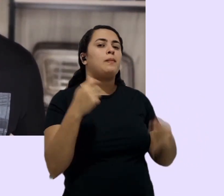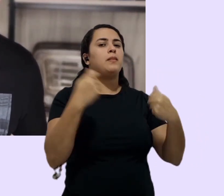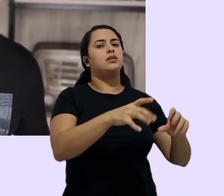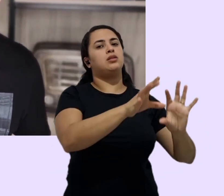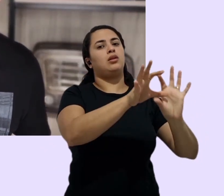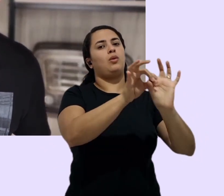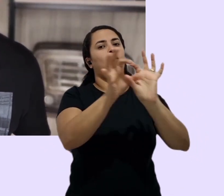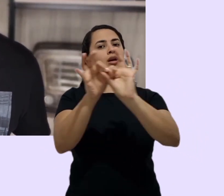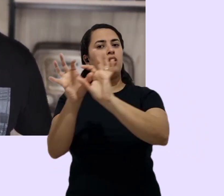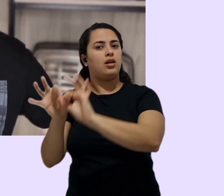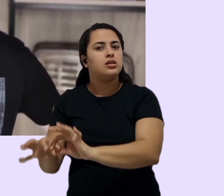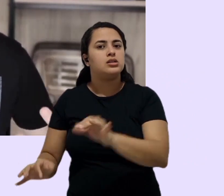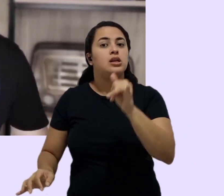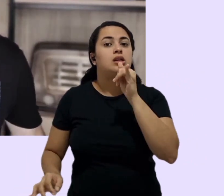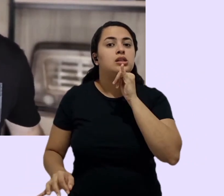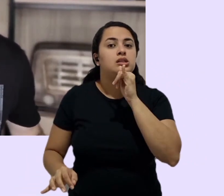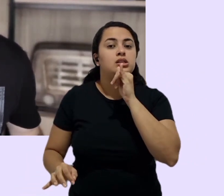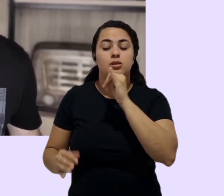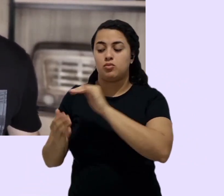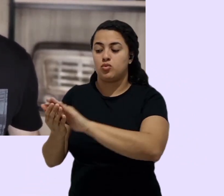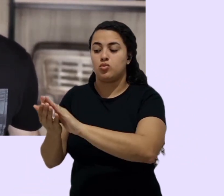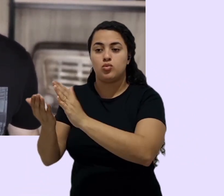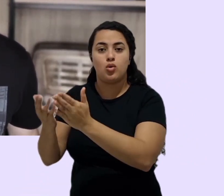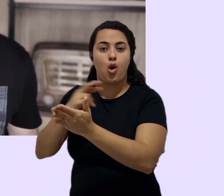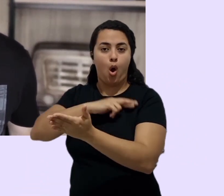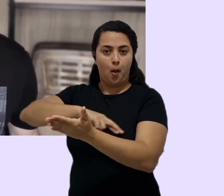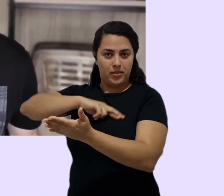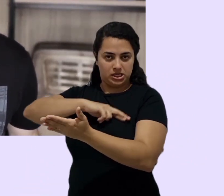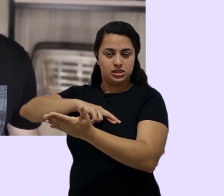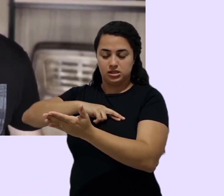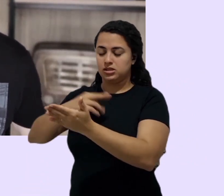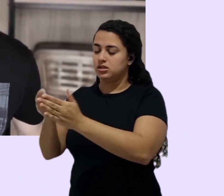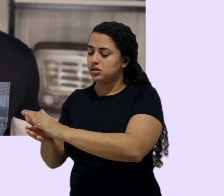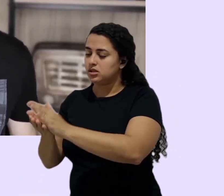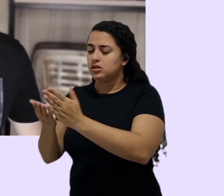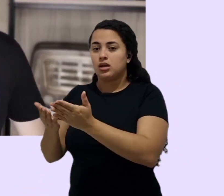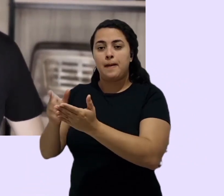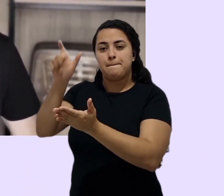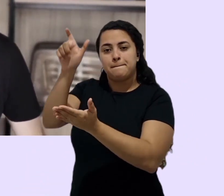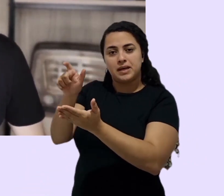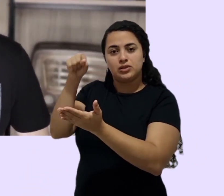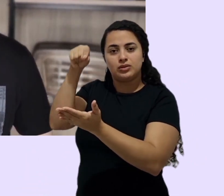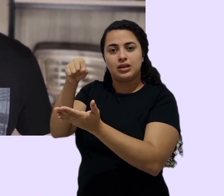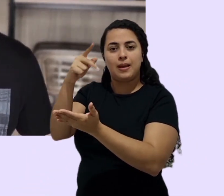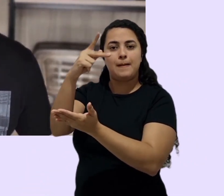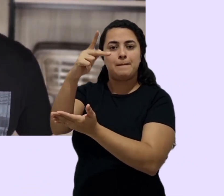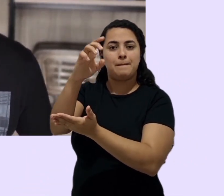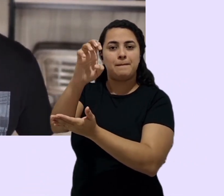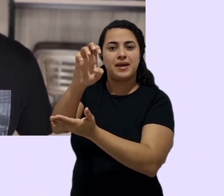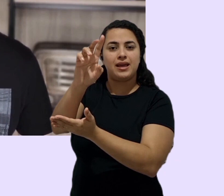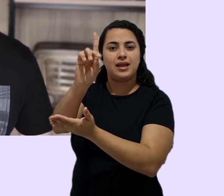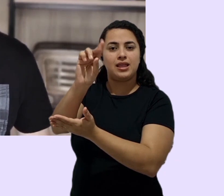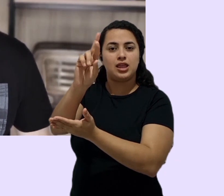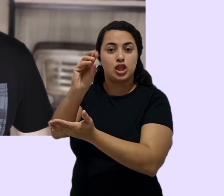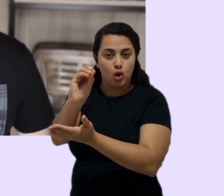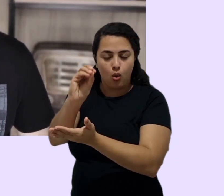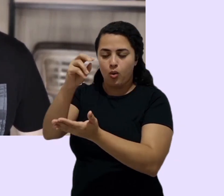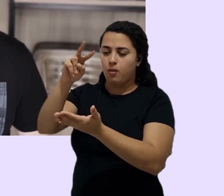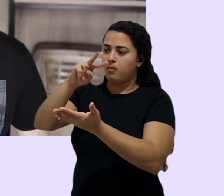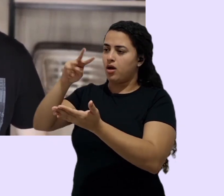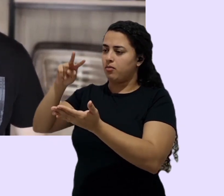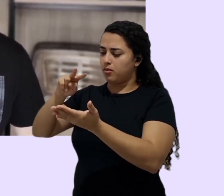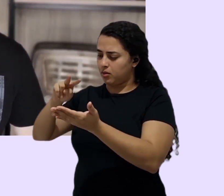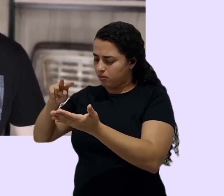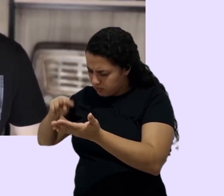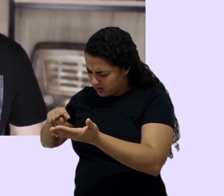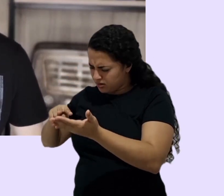ter coerência. Por exemplo, você está lendo um romance. No começo do romance, o personagem se chama Pedro. Lá no final,